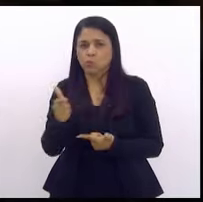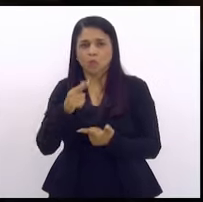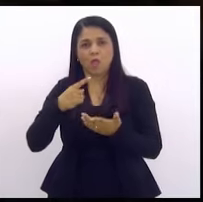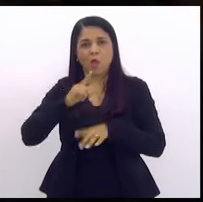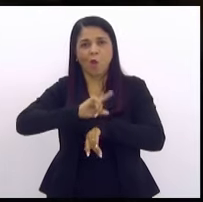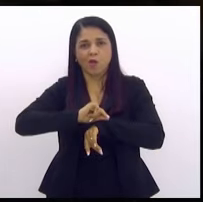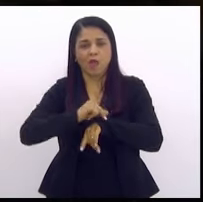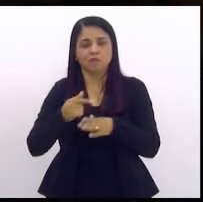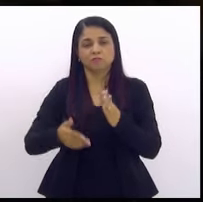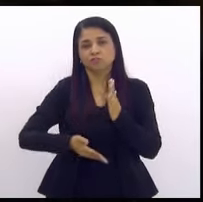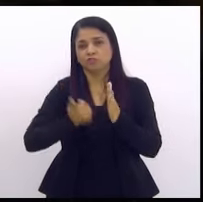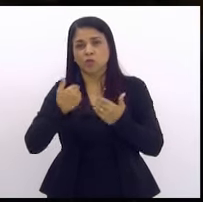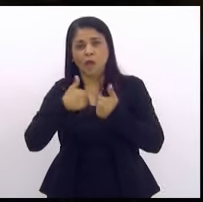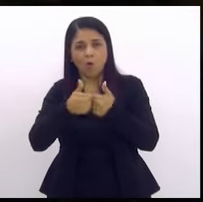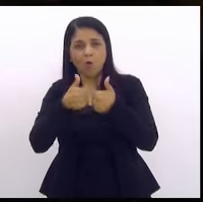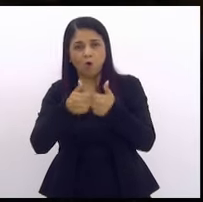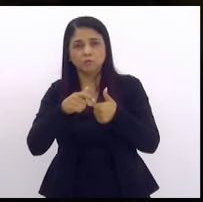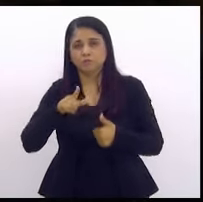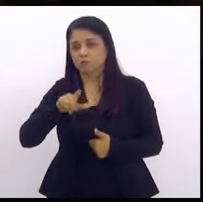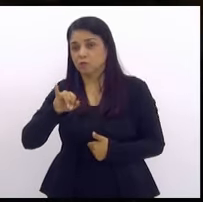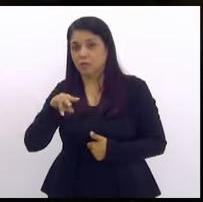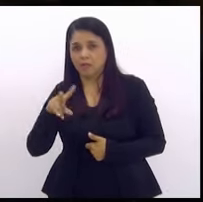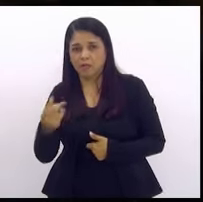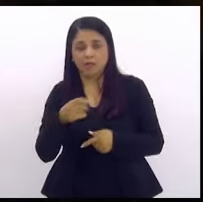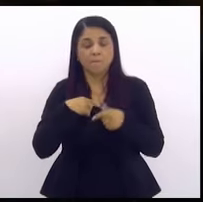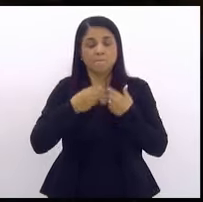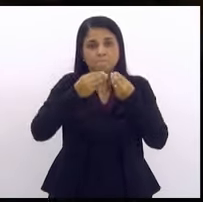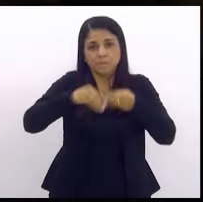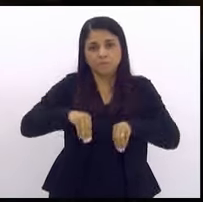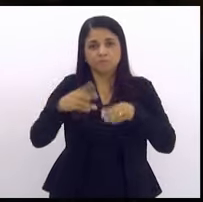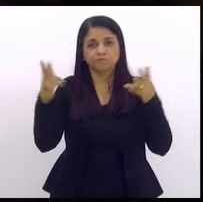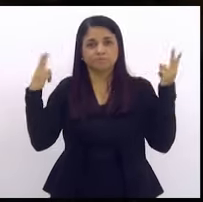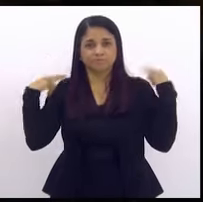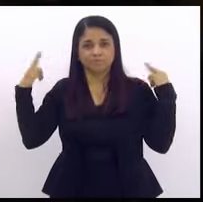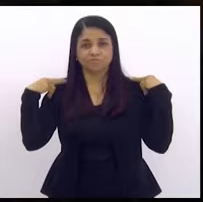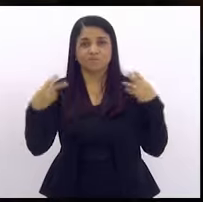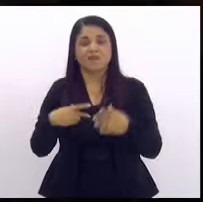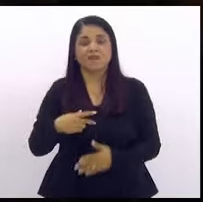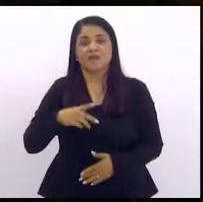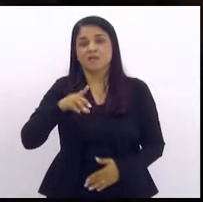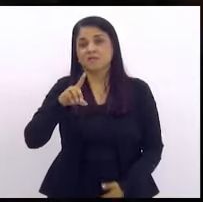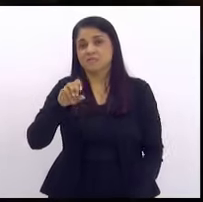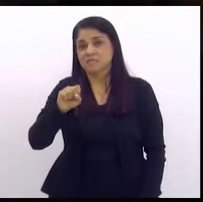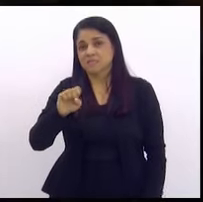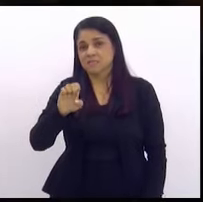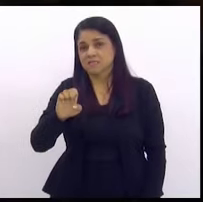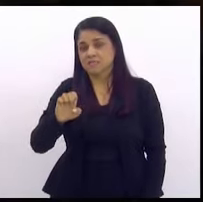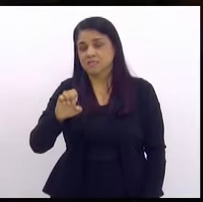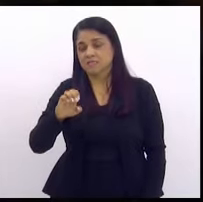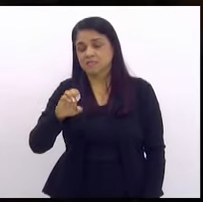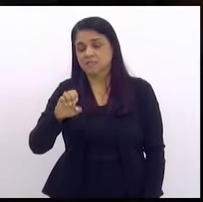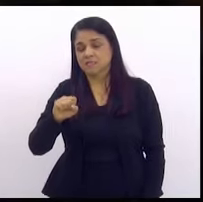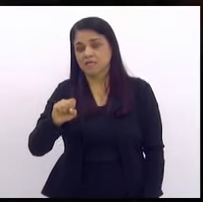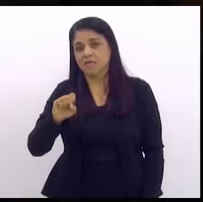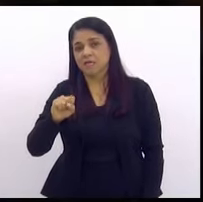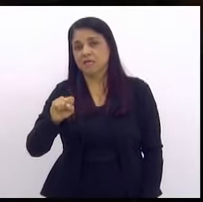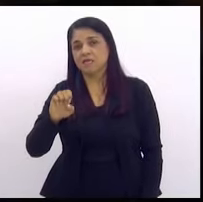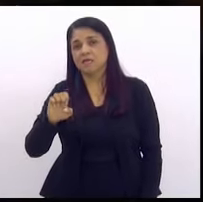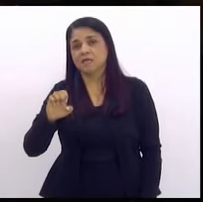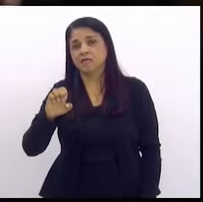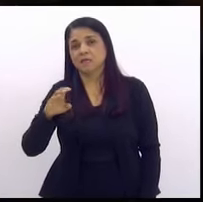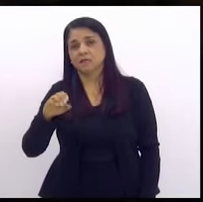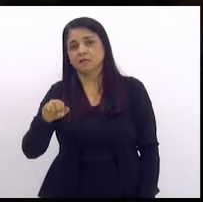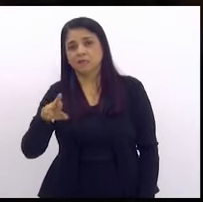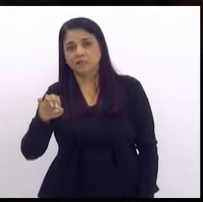das comunidades, por prejudicarem os rodoviários. E a CPTrans nunca fez nada. Não à toa, o Ministério Público e a